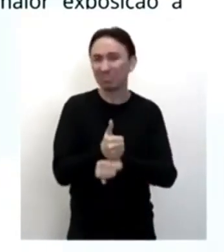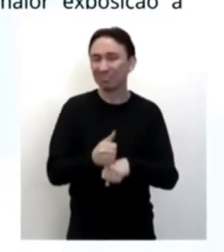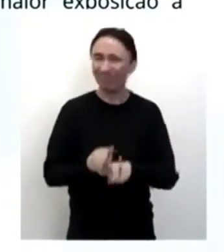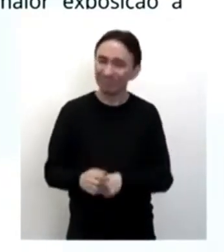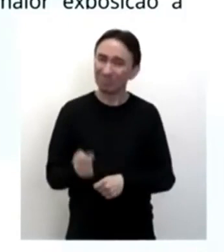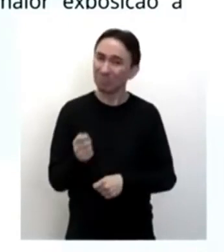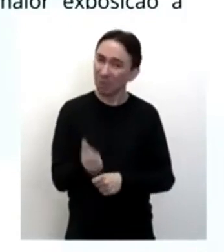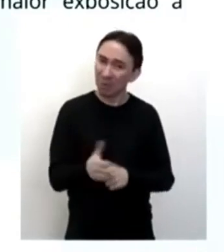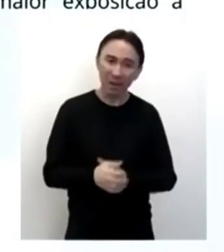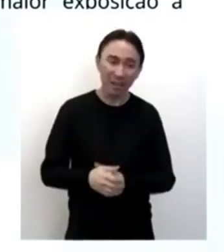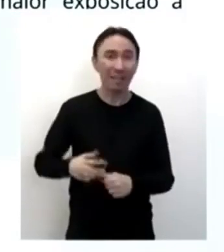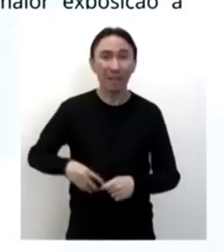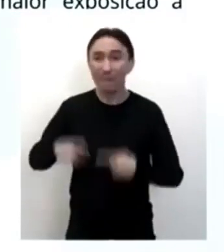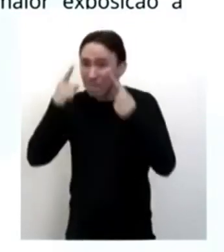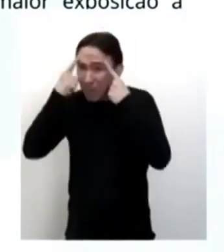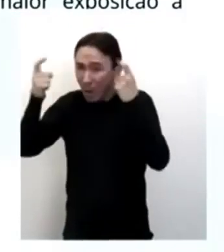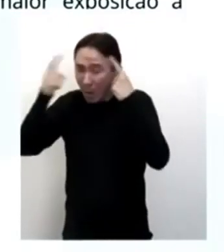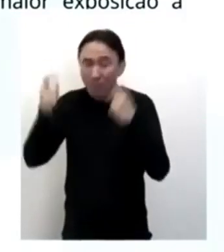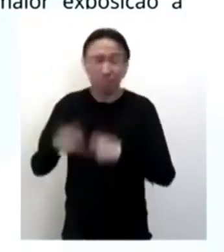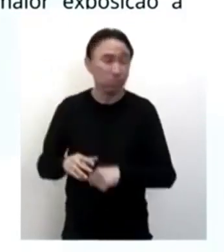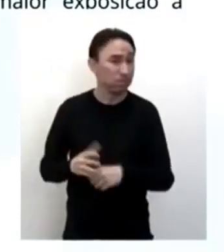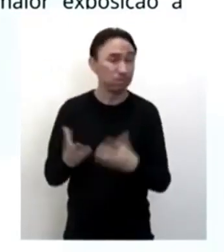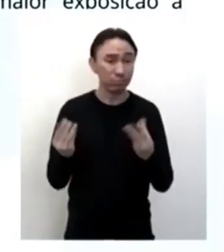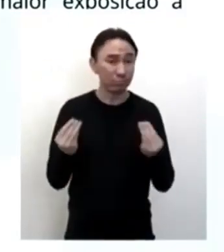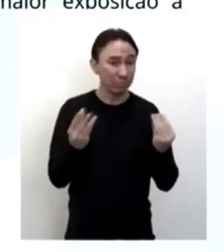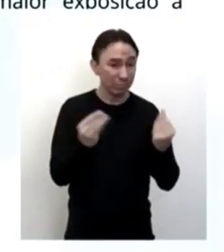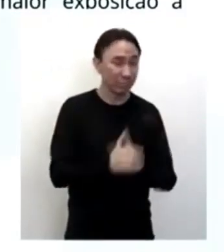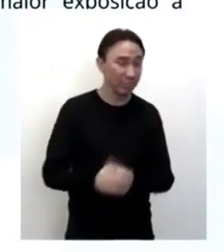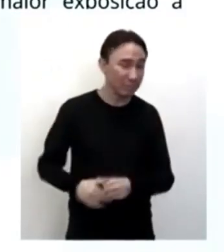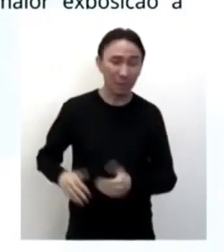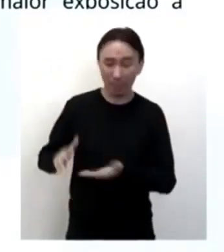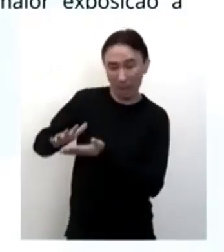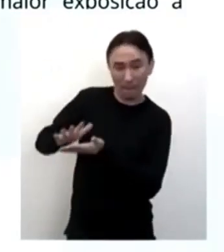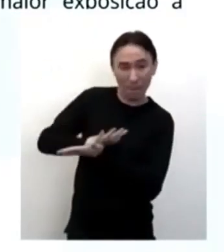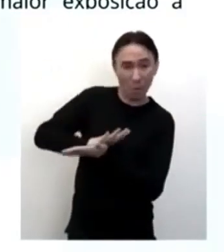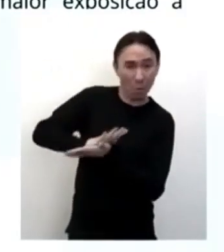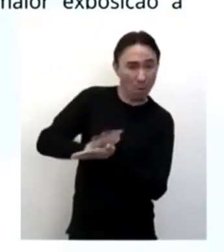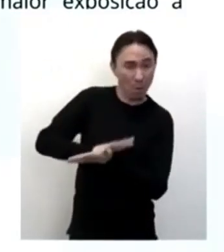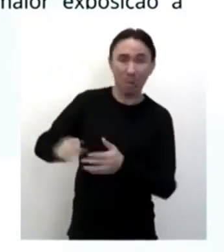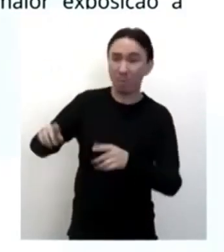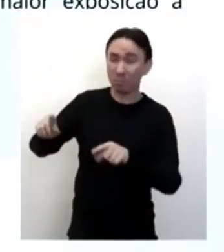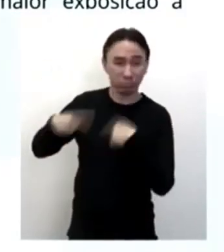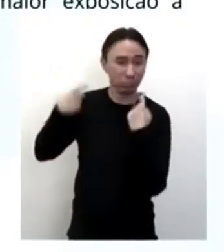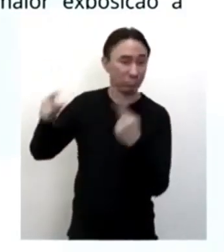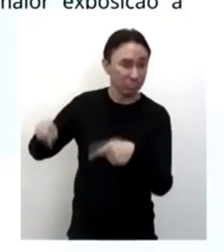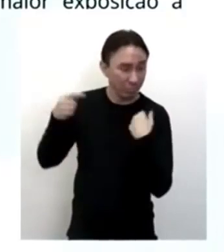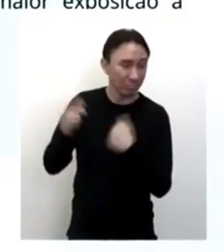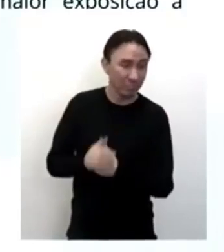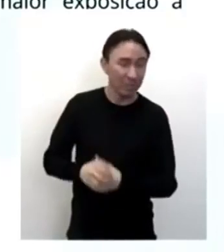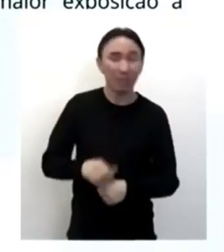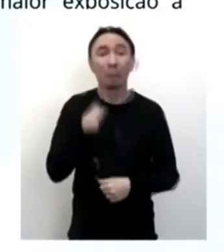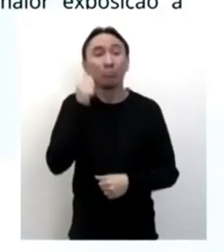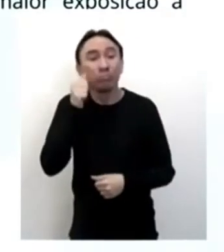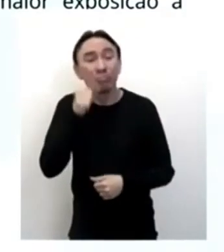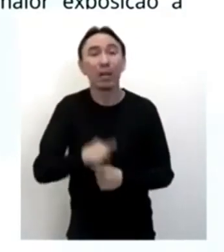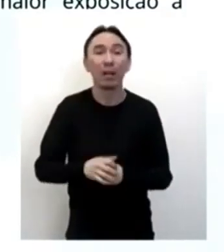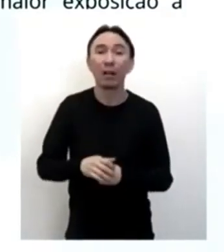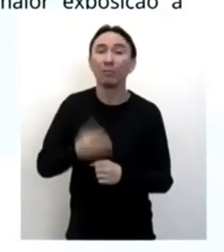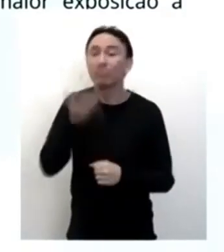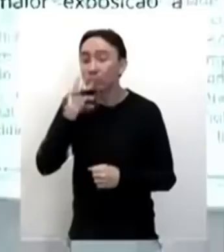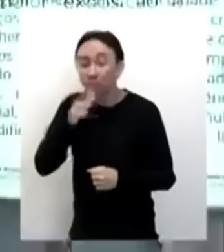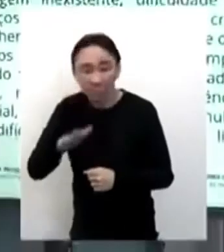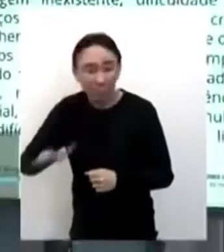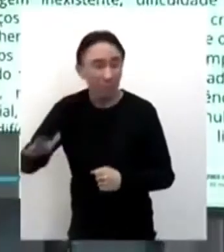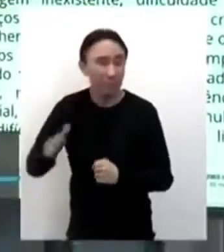discriminação racial, à discriminação contra mulheres e crianças, ao difícil acesso ao lazer. A lista é interminável, ou seja,